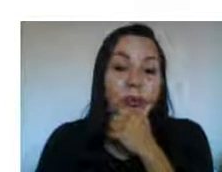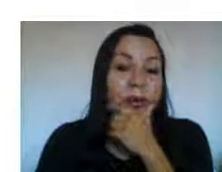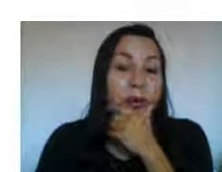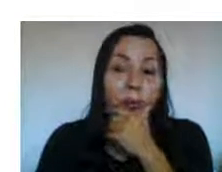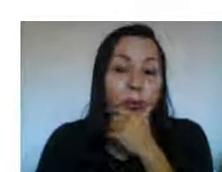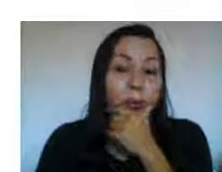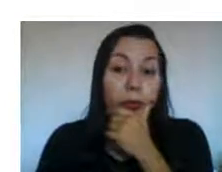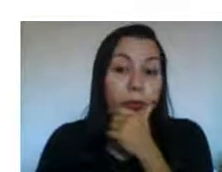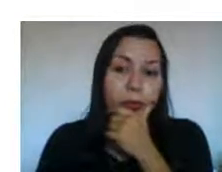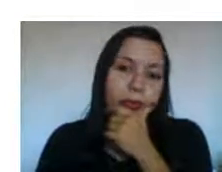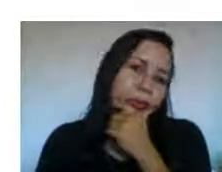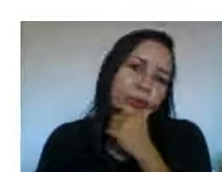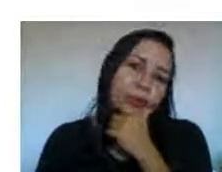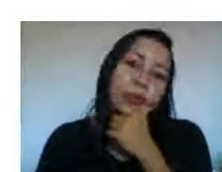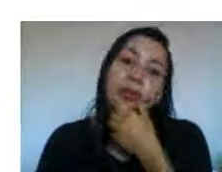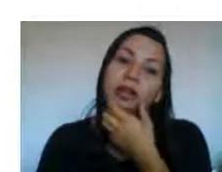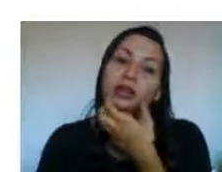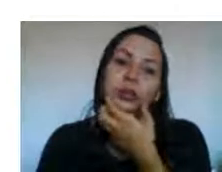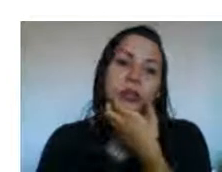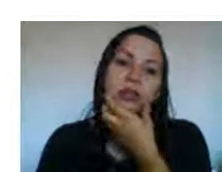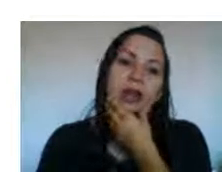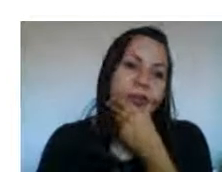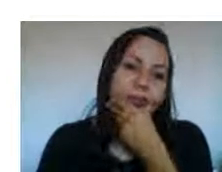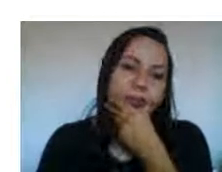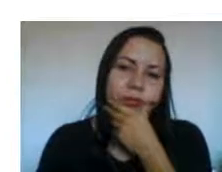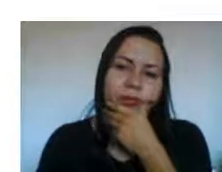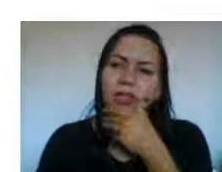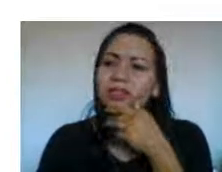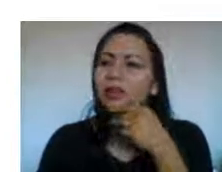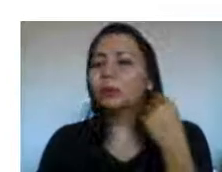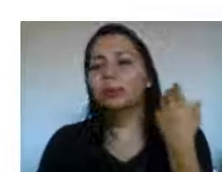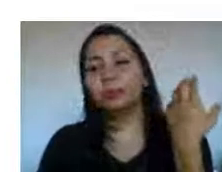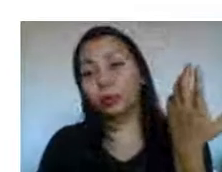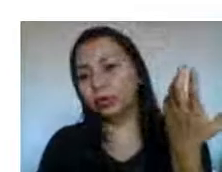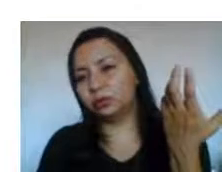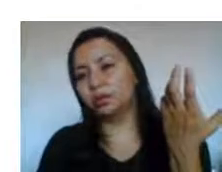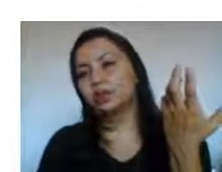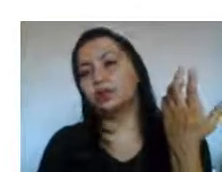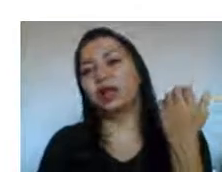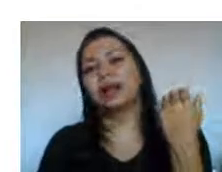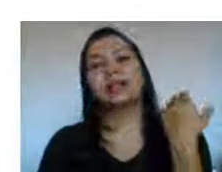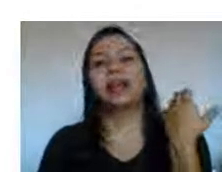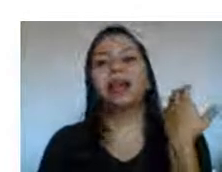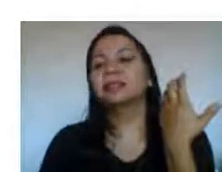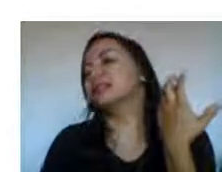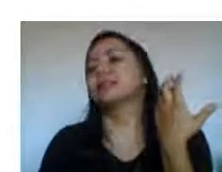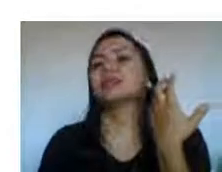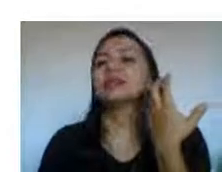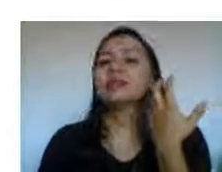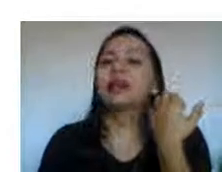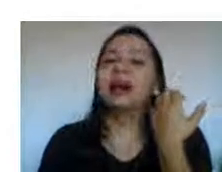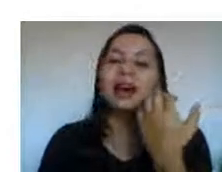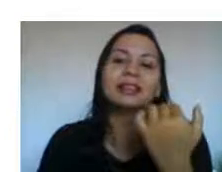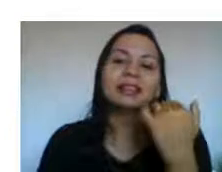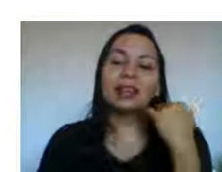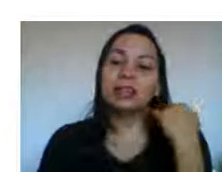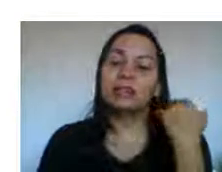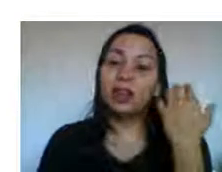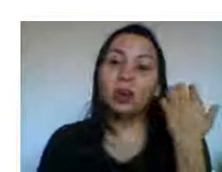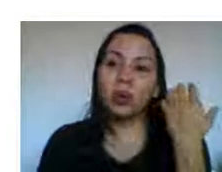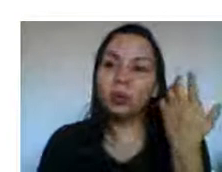São muito, muito, muito, muito, uma grande quantidade. São muitos anos para que essas